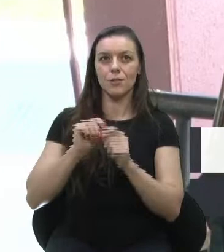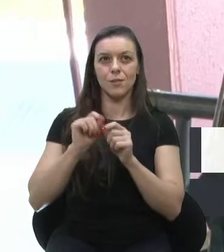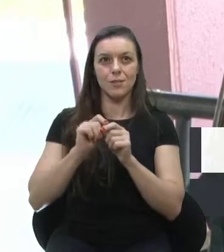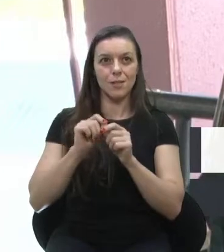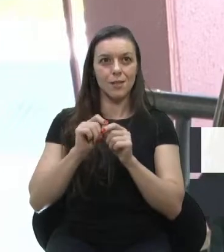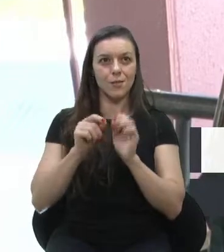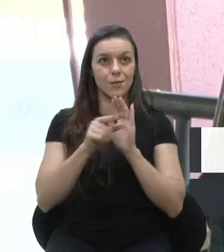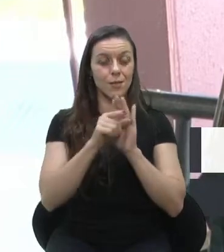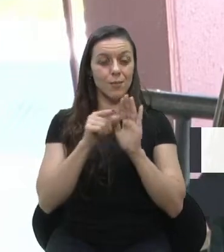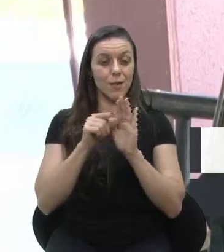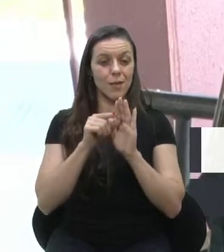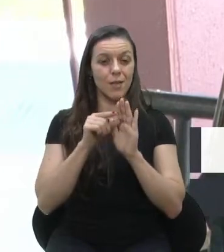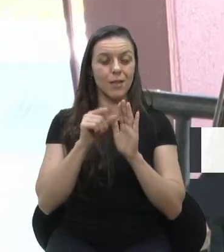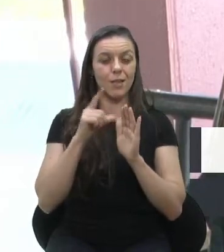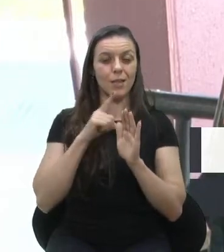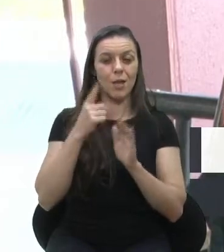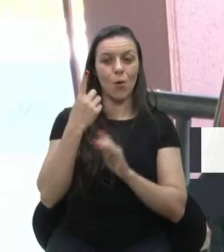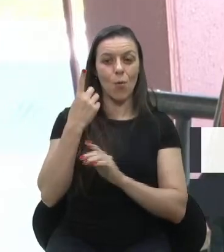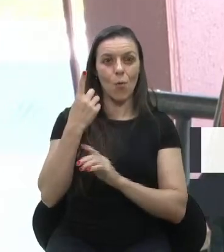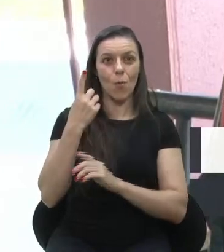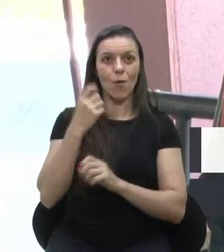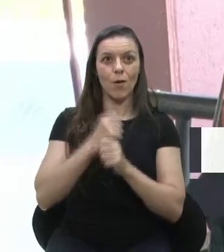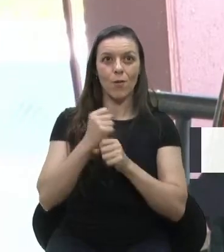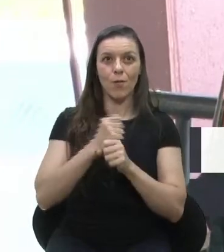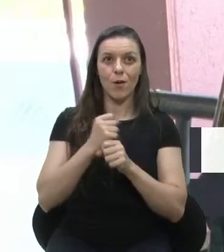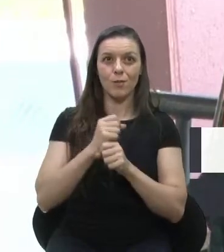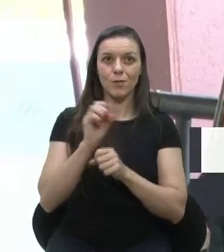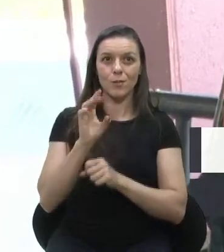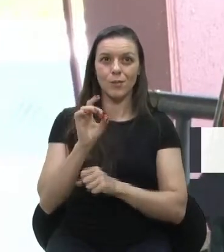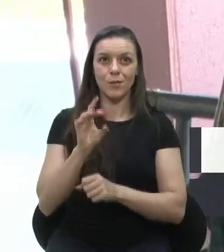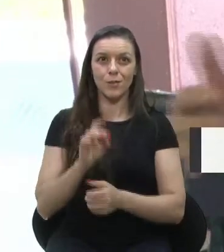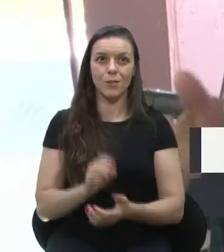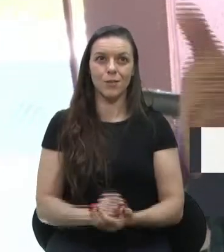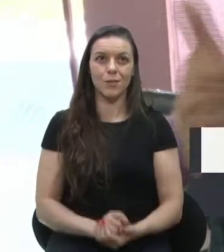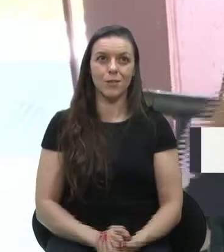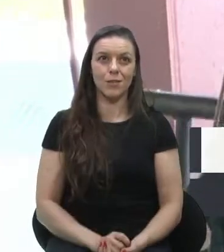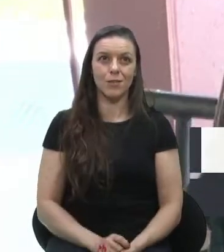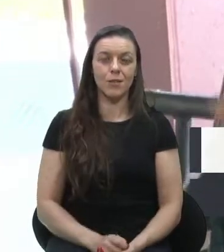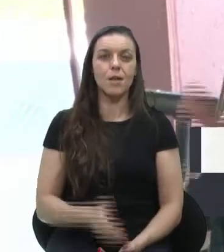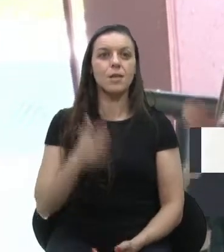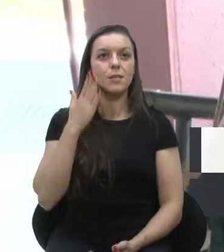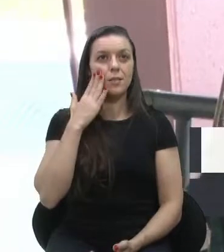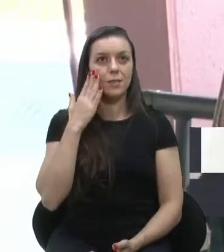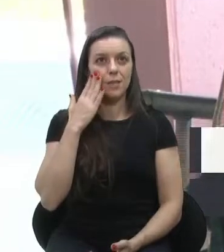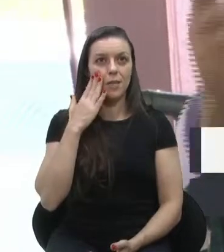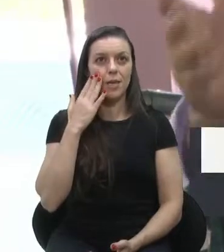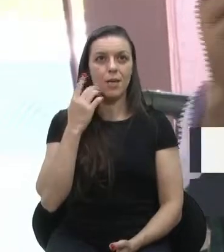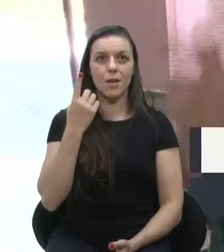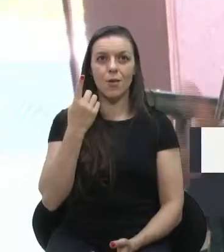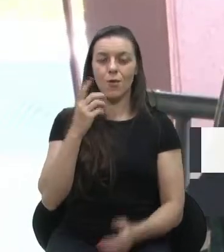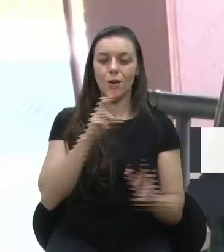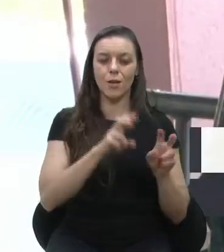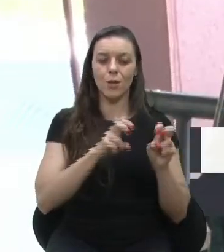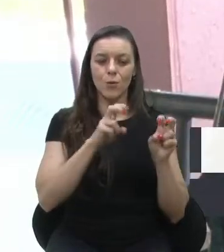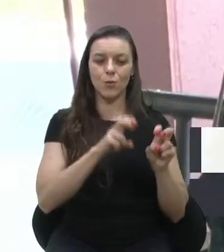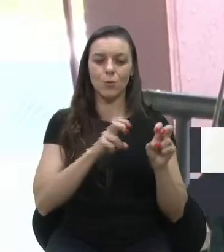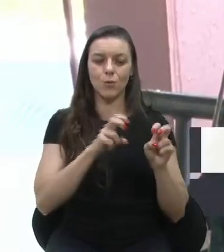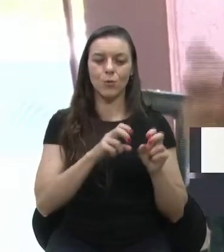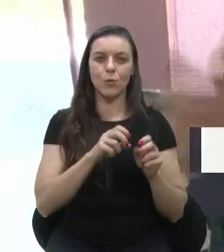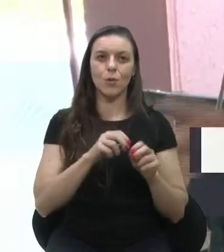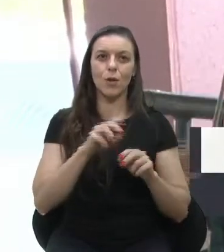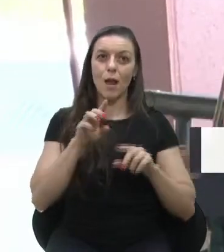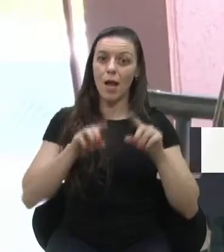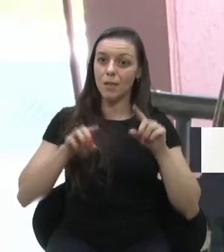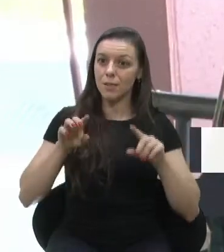até então dizia que era uma intervenção a no Whats ó e o sei muito bem porque sou agricultor que muitas vezes